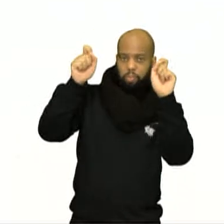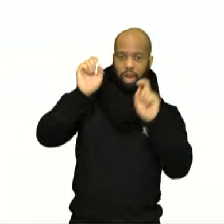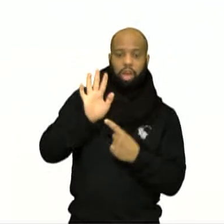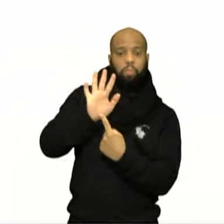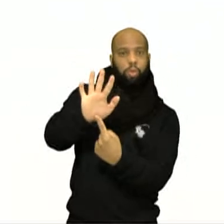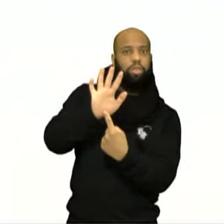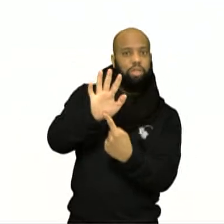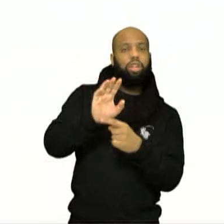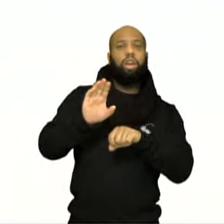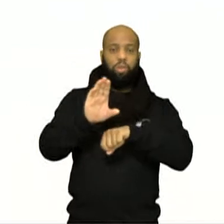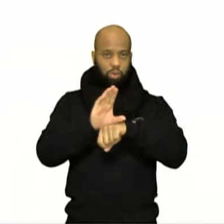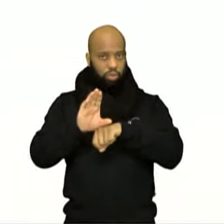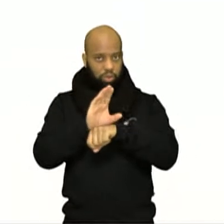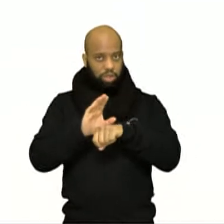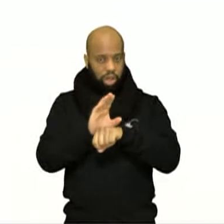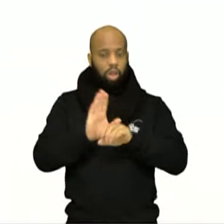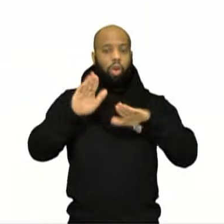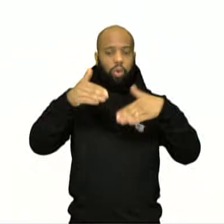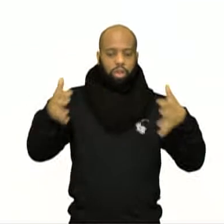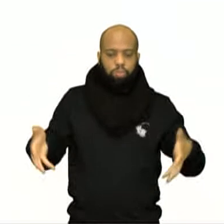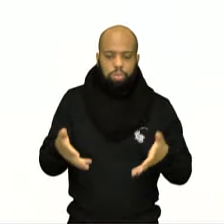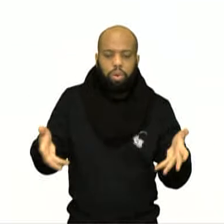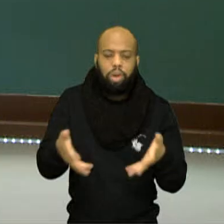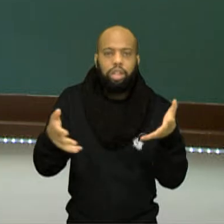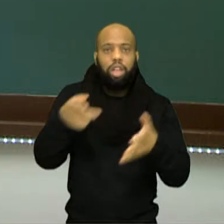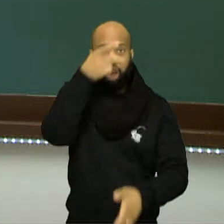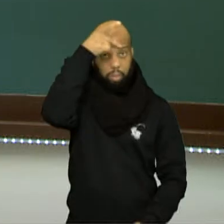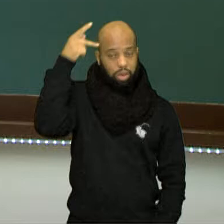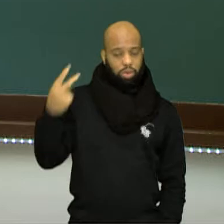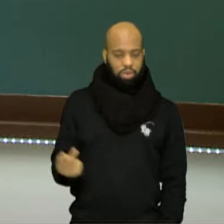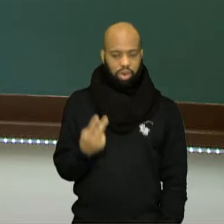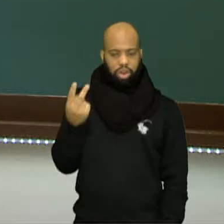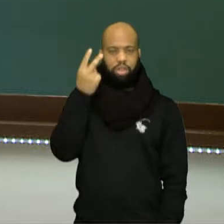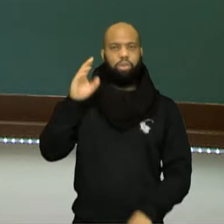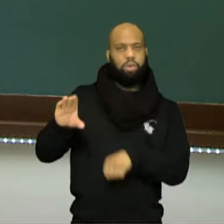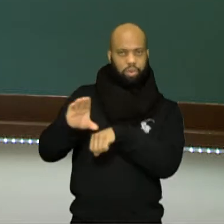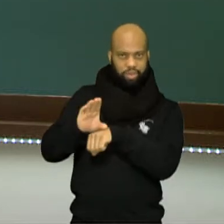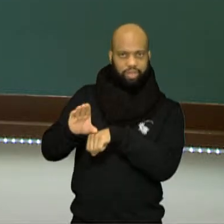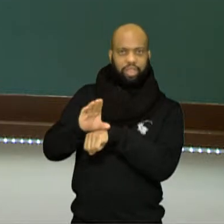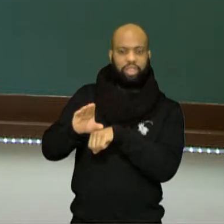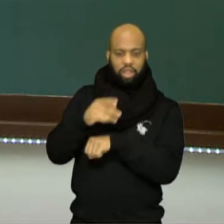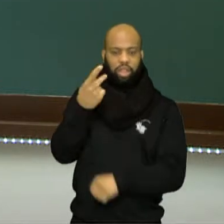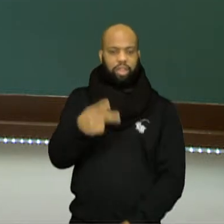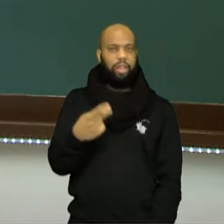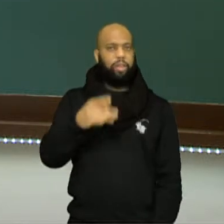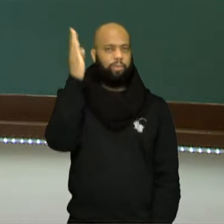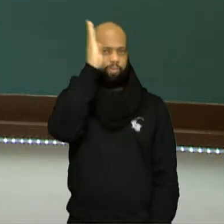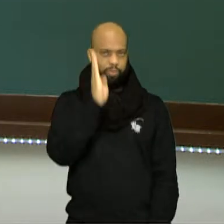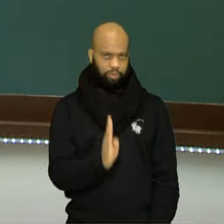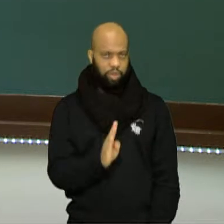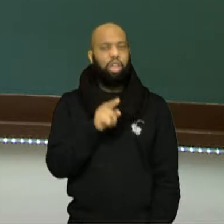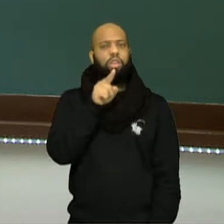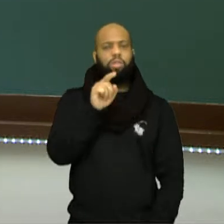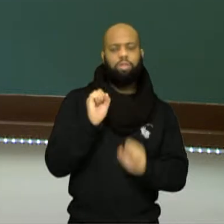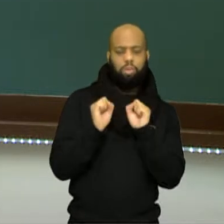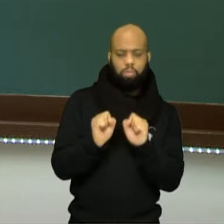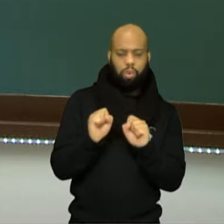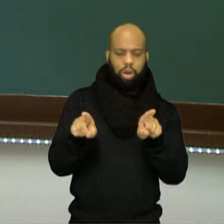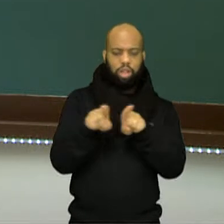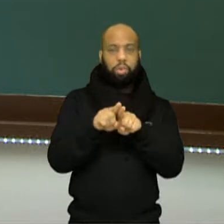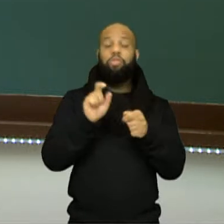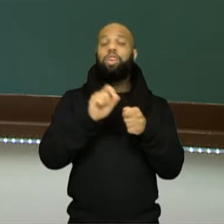a conhecerem e a valorizarem a Constituição do nosso país. Você pode